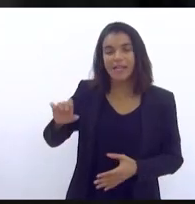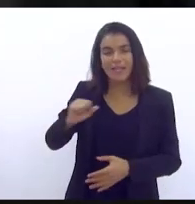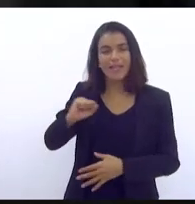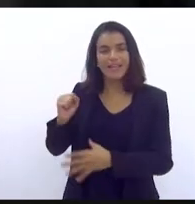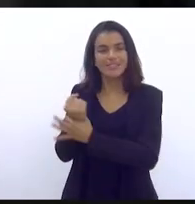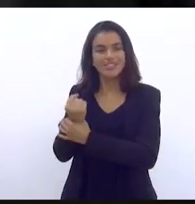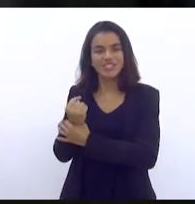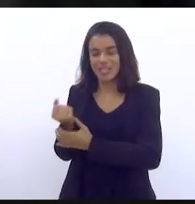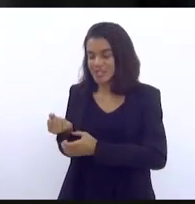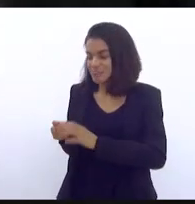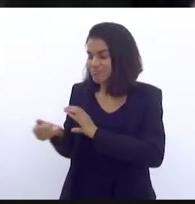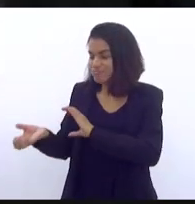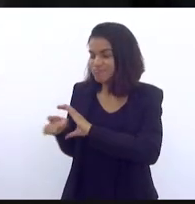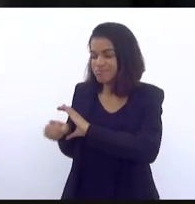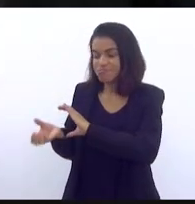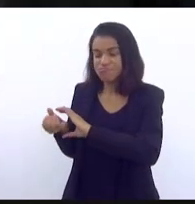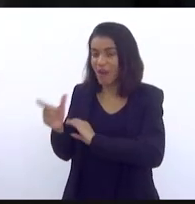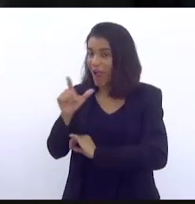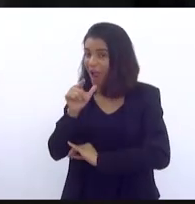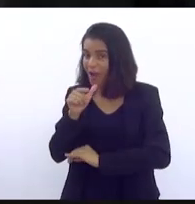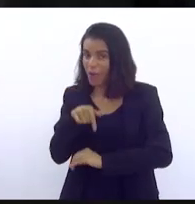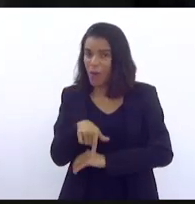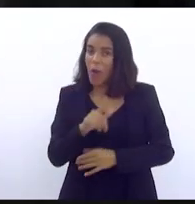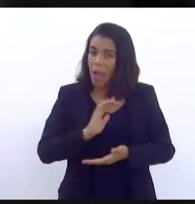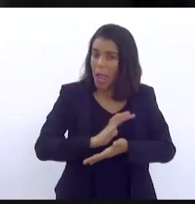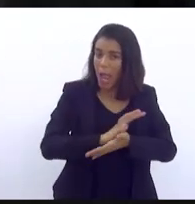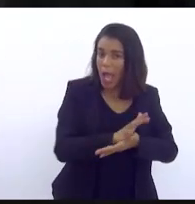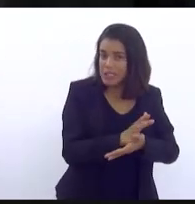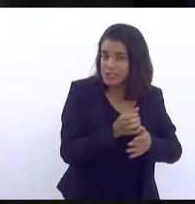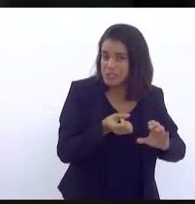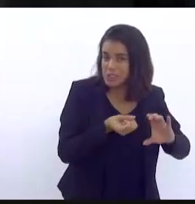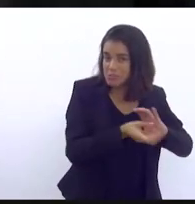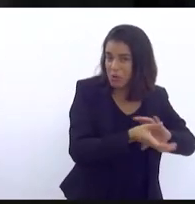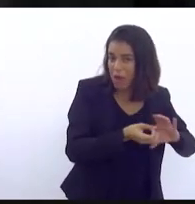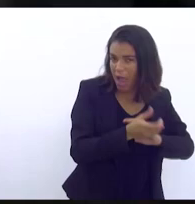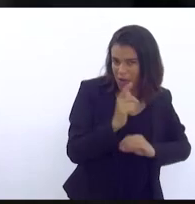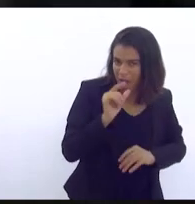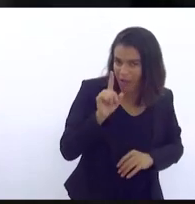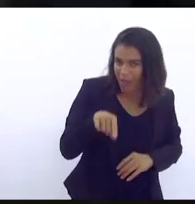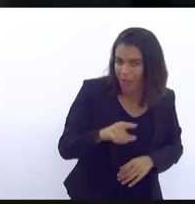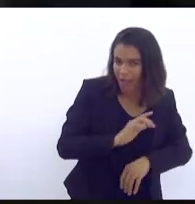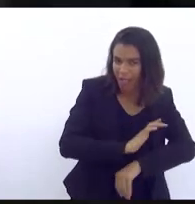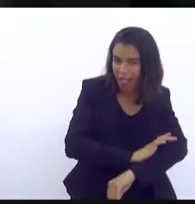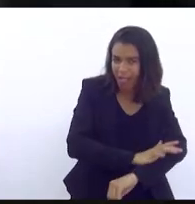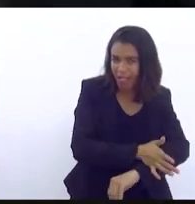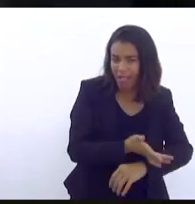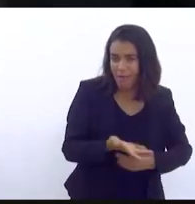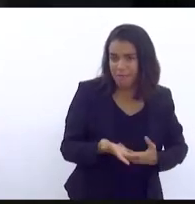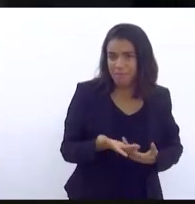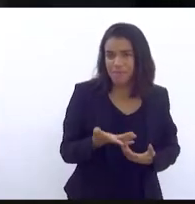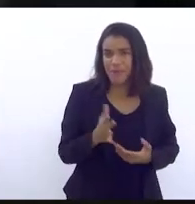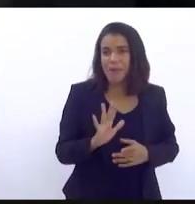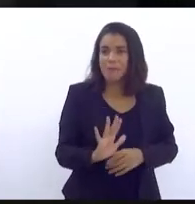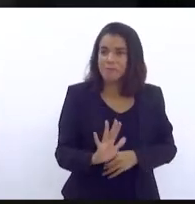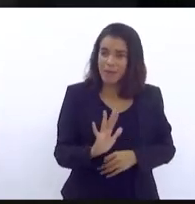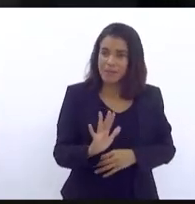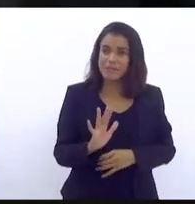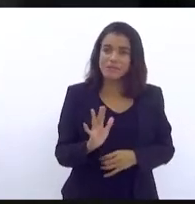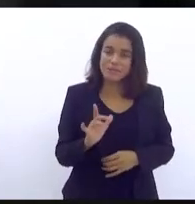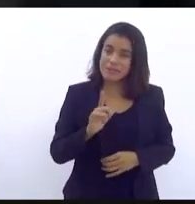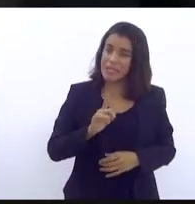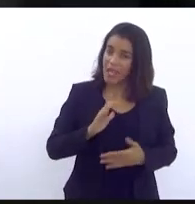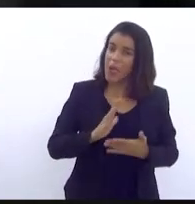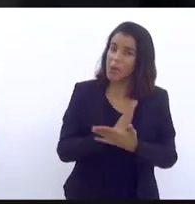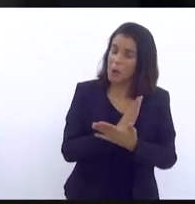sim não sei se é um racismo hídrico racismo ambiental a gente discute isso na nossa ação civil pública mas é algo que a